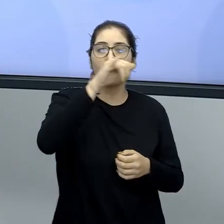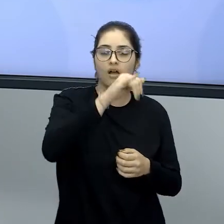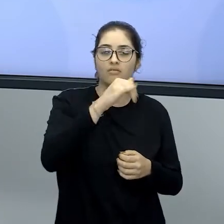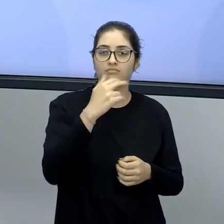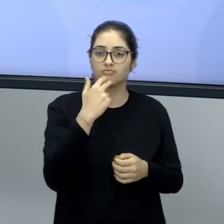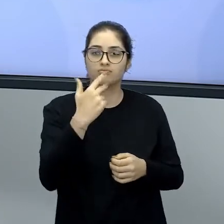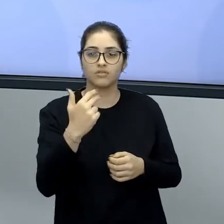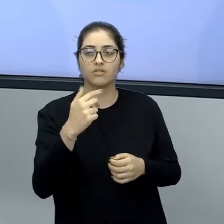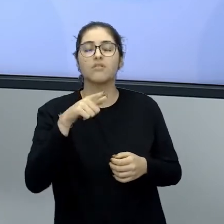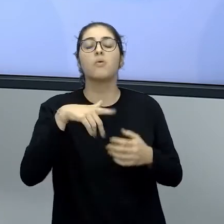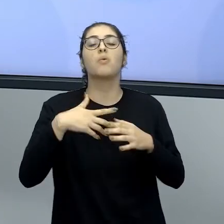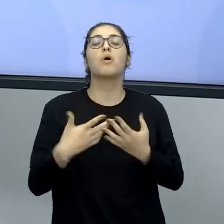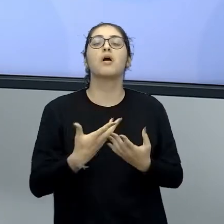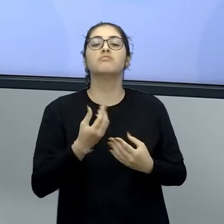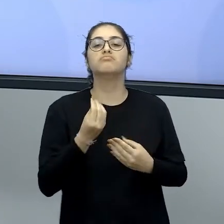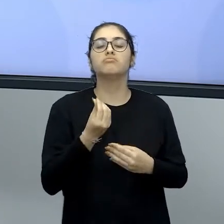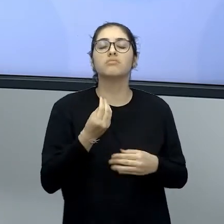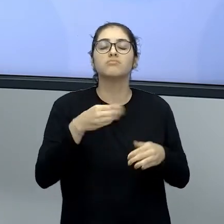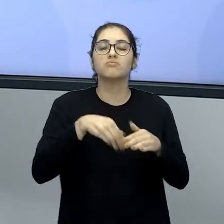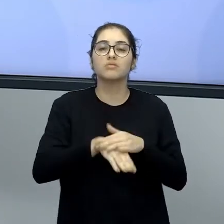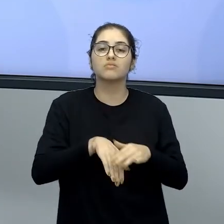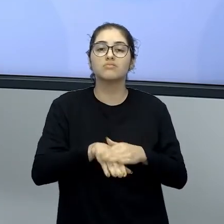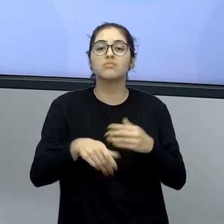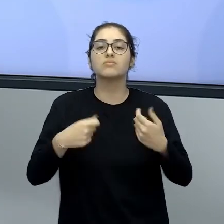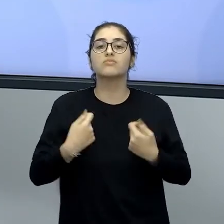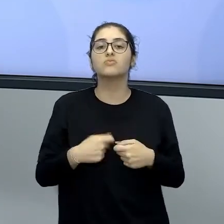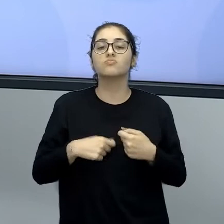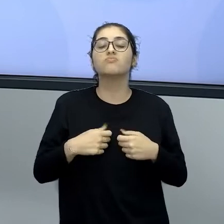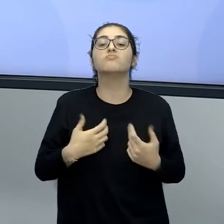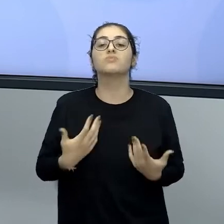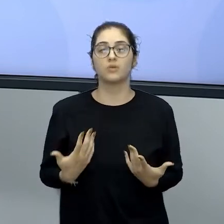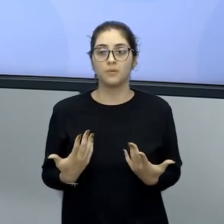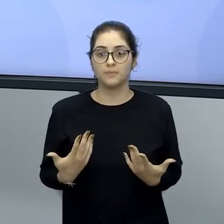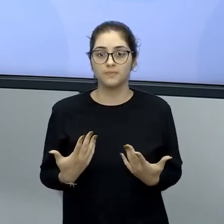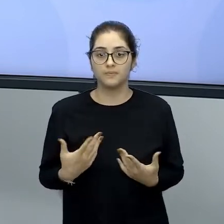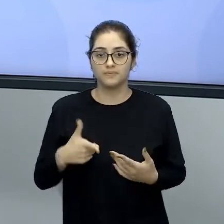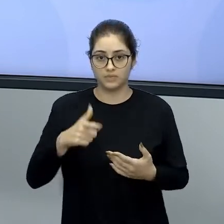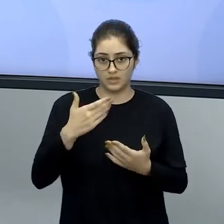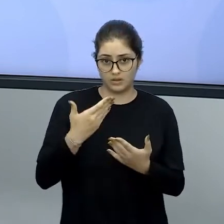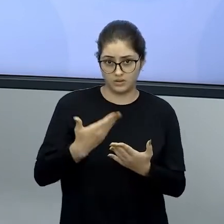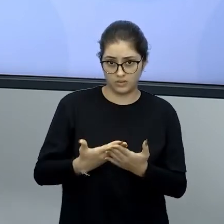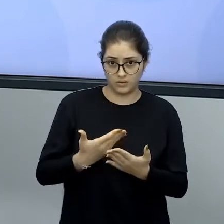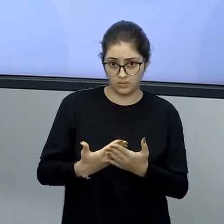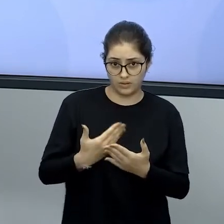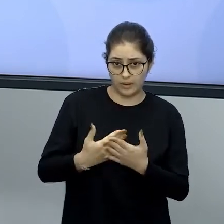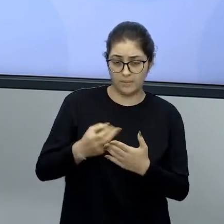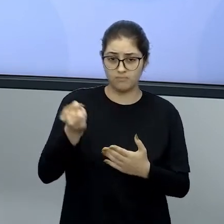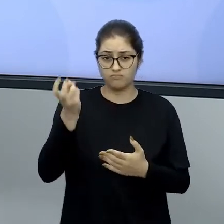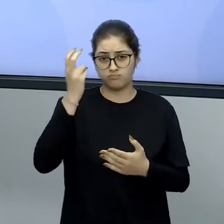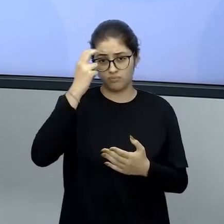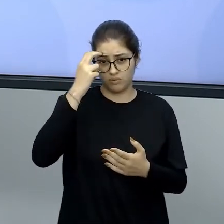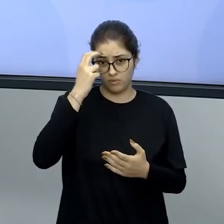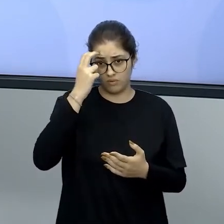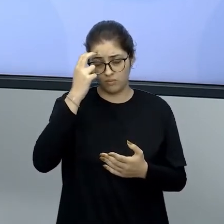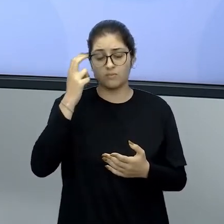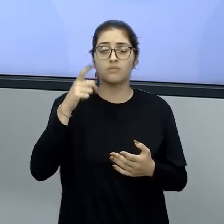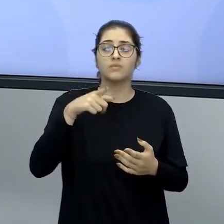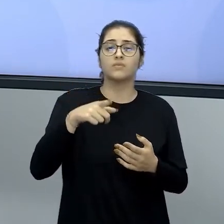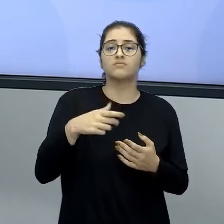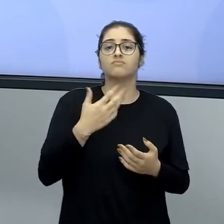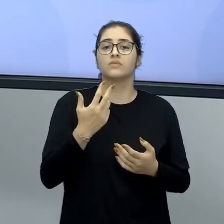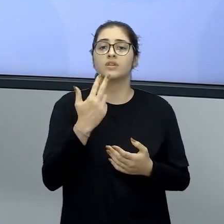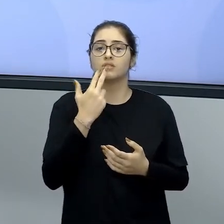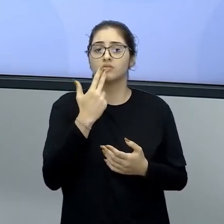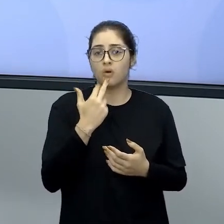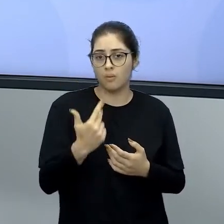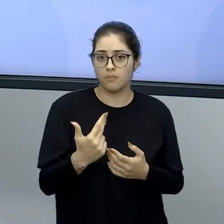precisam guardar de dinheiro por mês? O que será que eles precisam? Estudar cultura, estudar o idioma, o que mais